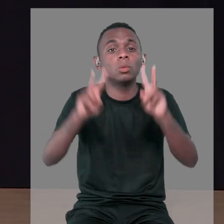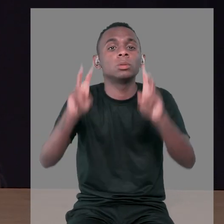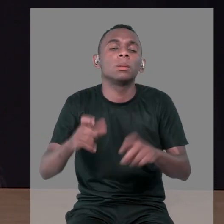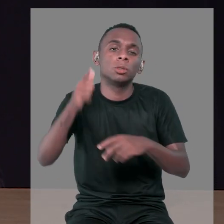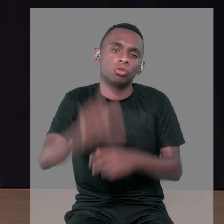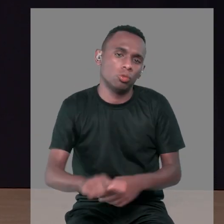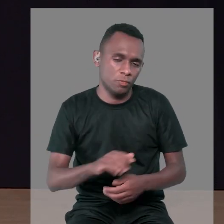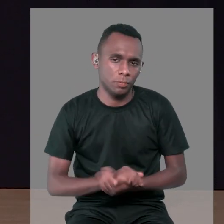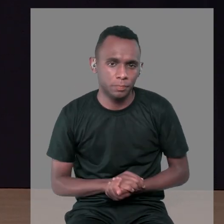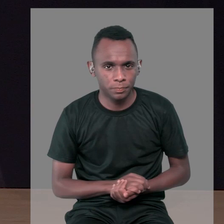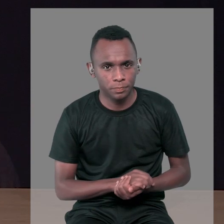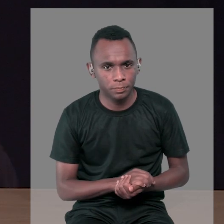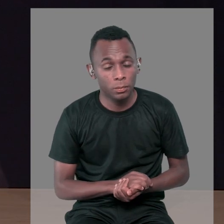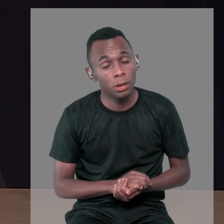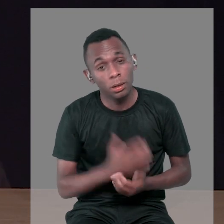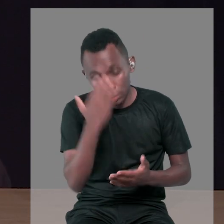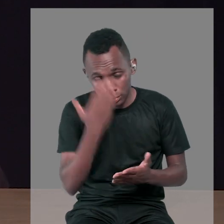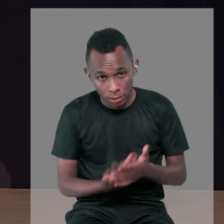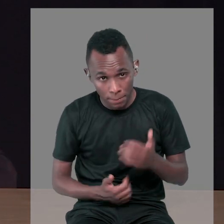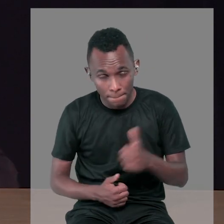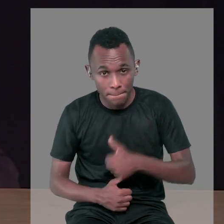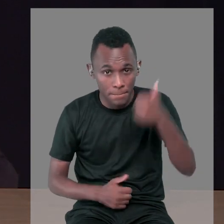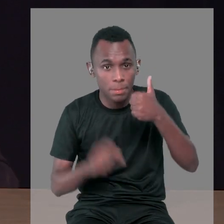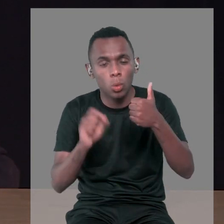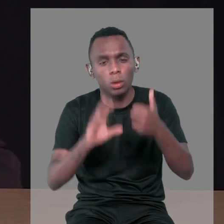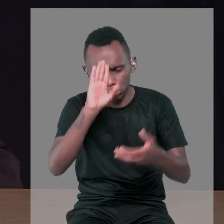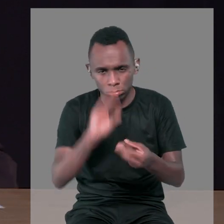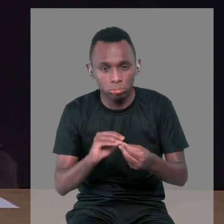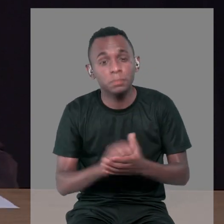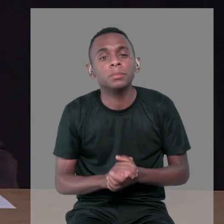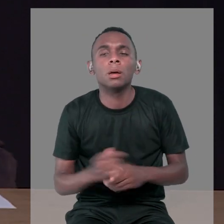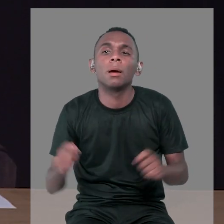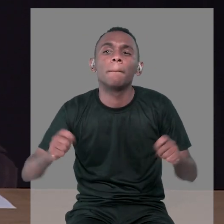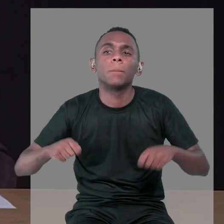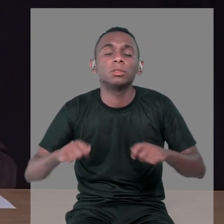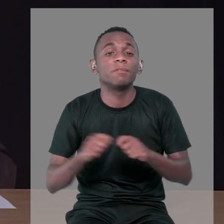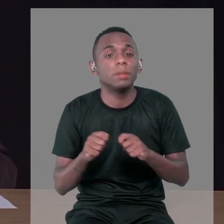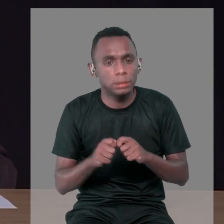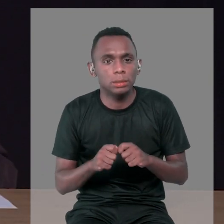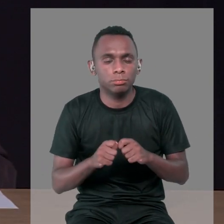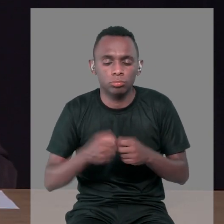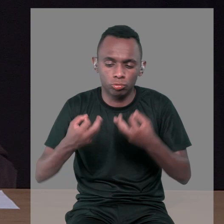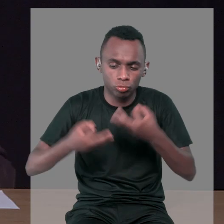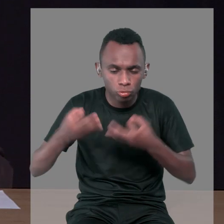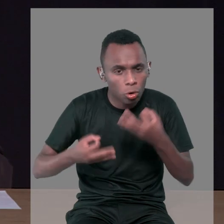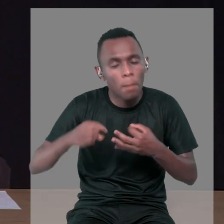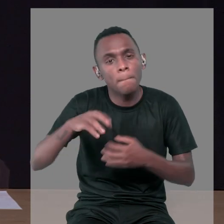dele, resumidamente. Primeiro ele diz, é possível fazer julgamentos morais. Os conceitos morais e os